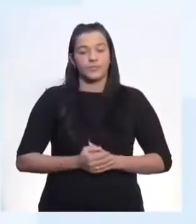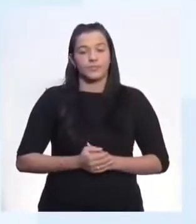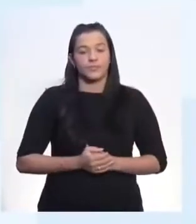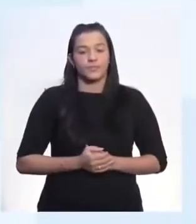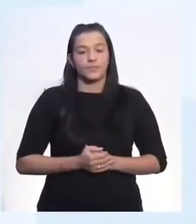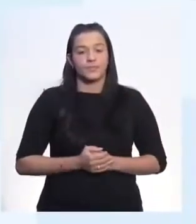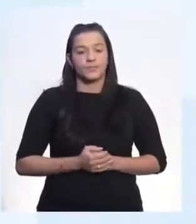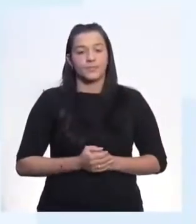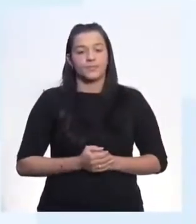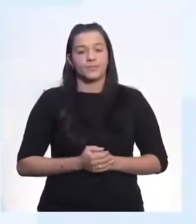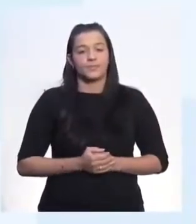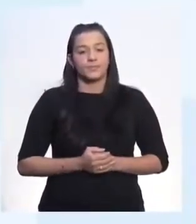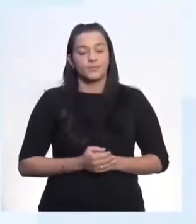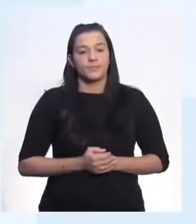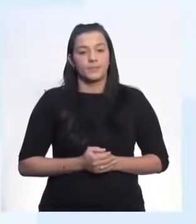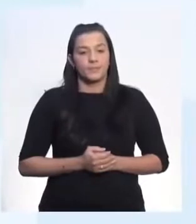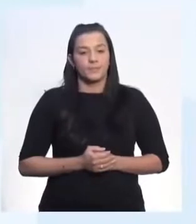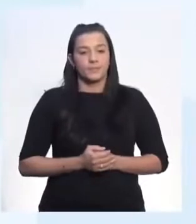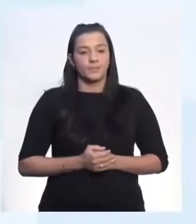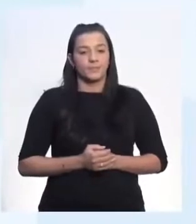Ok?